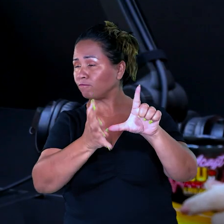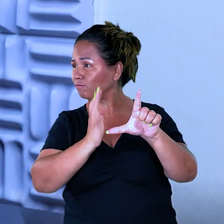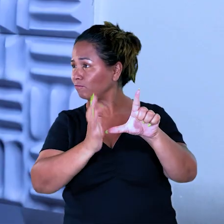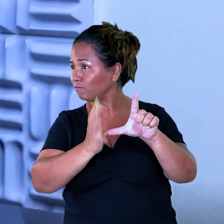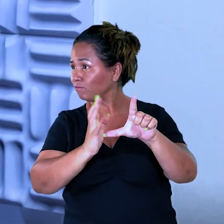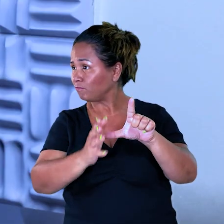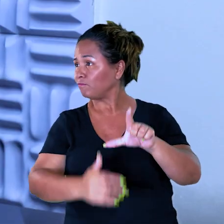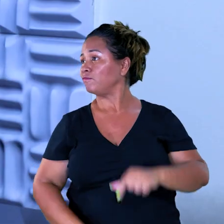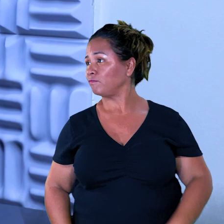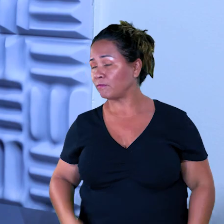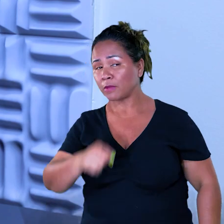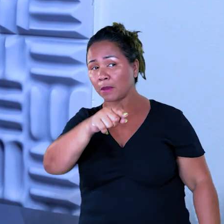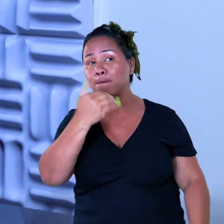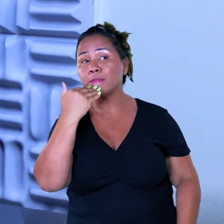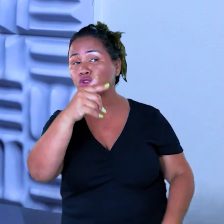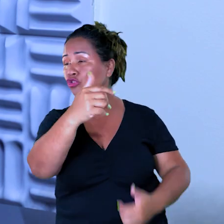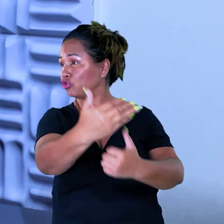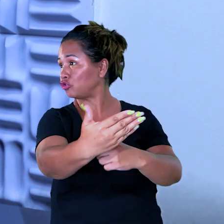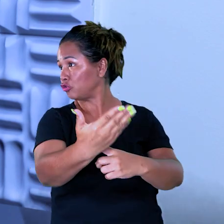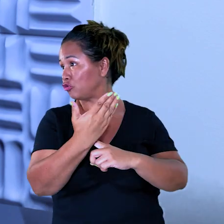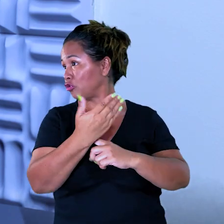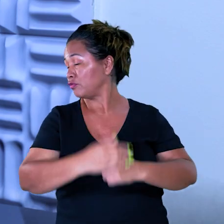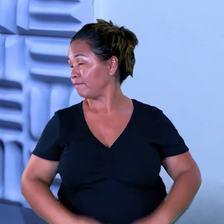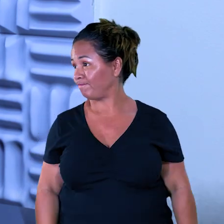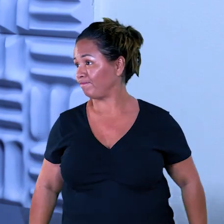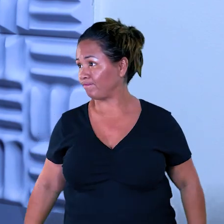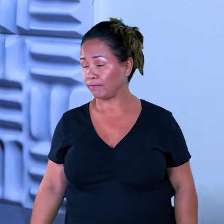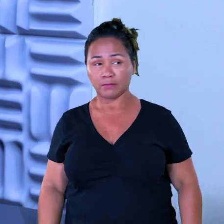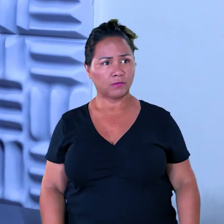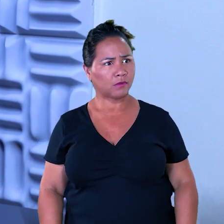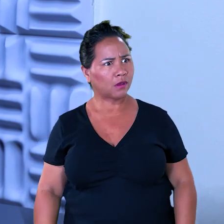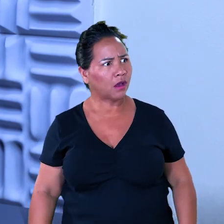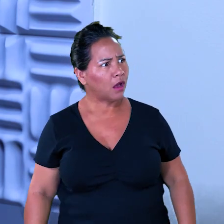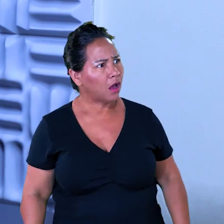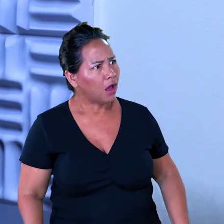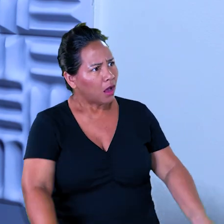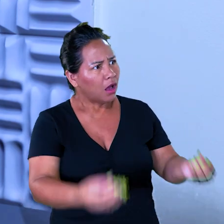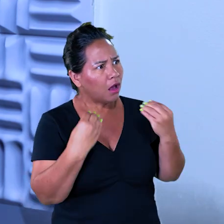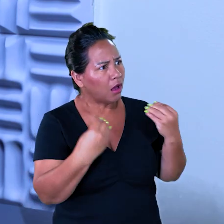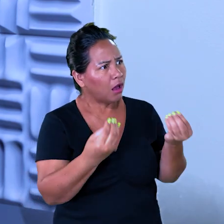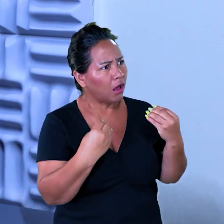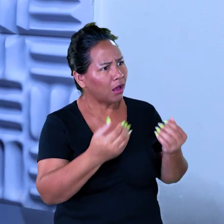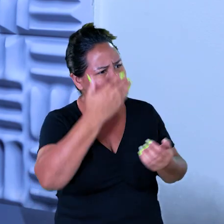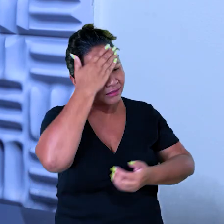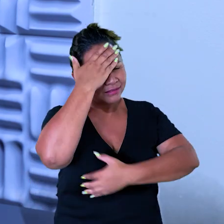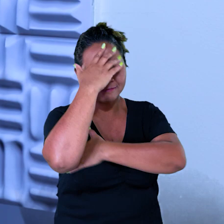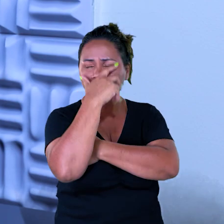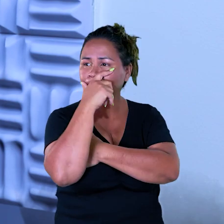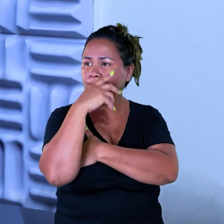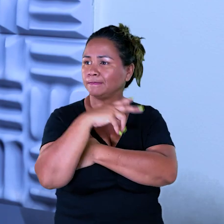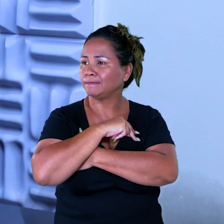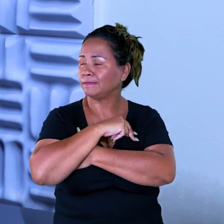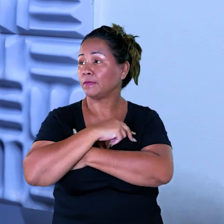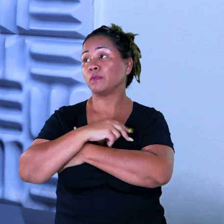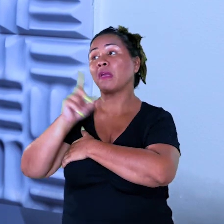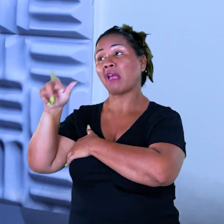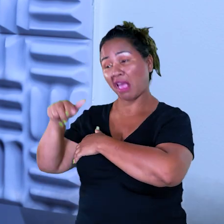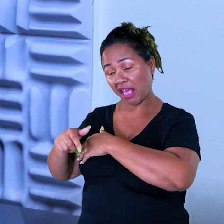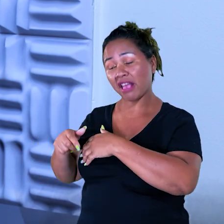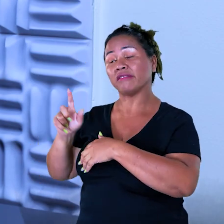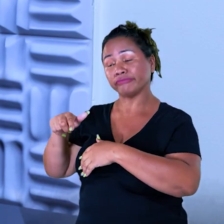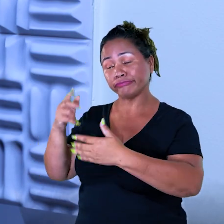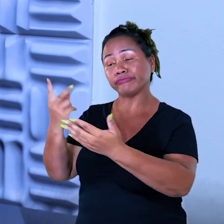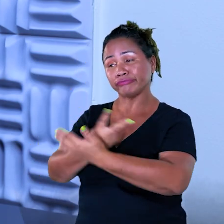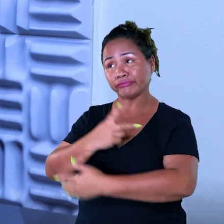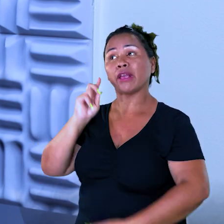Ela desesperou. Ela falou assim, não tenho tempo para fazer isso. Eu falei, mas é assim que a gente trabalha com aluno surdo. Mas a gente pode